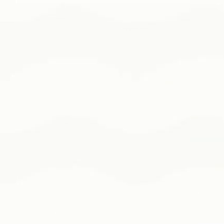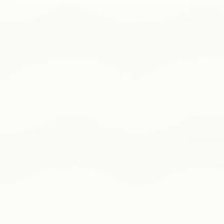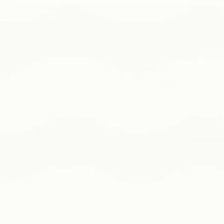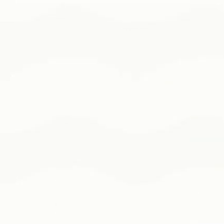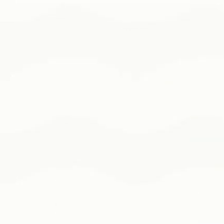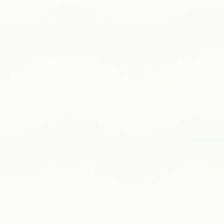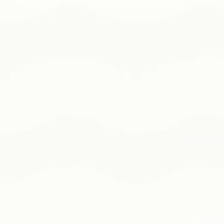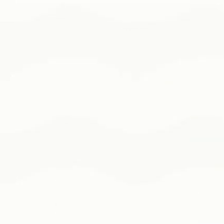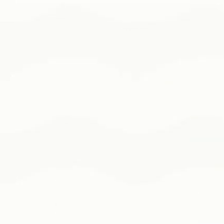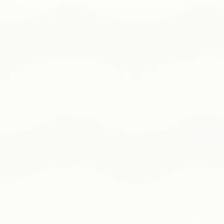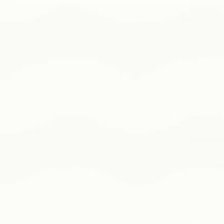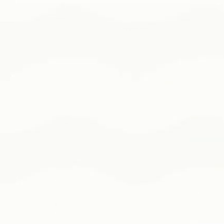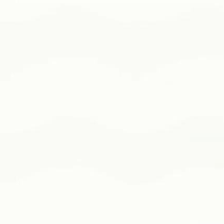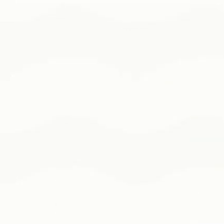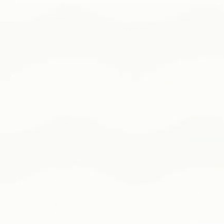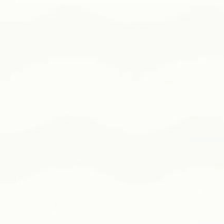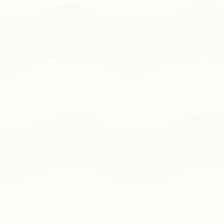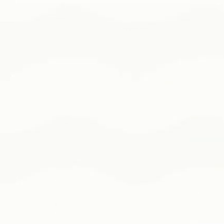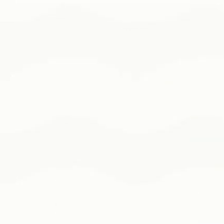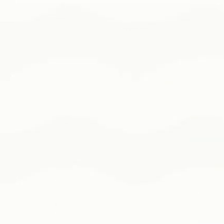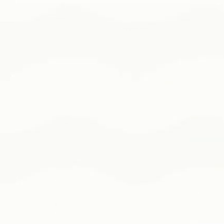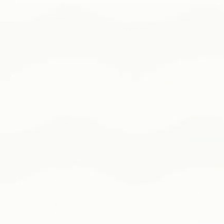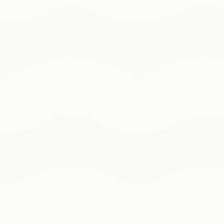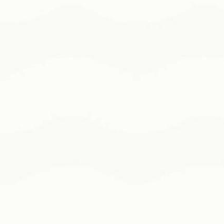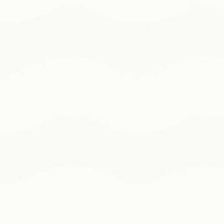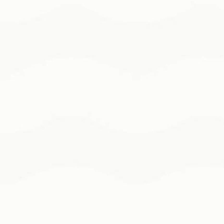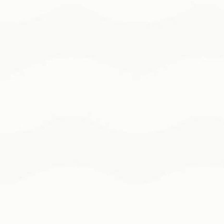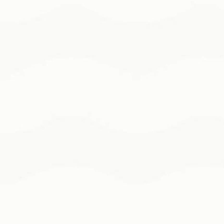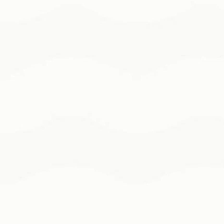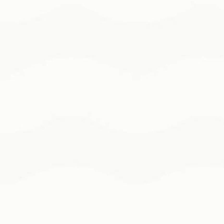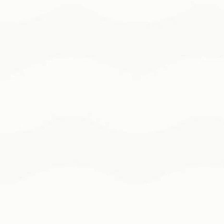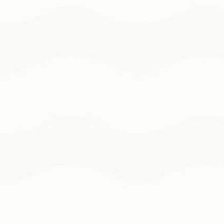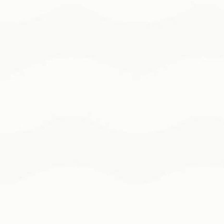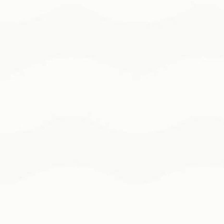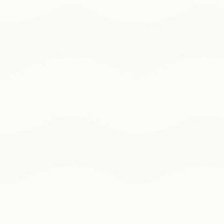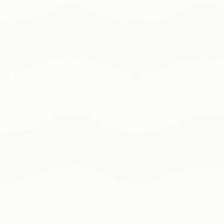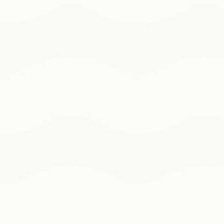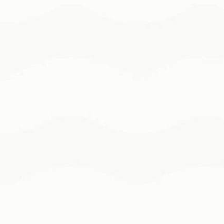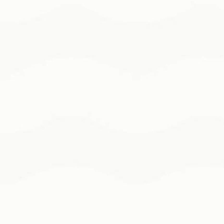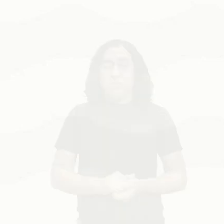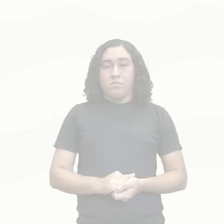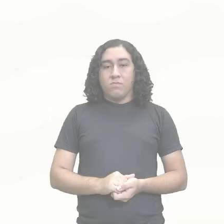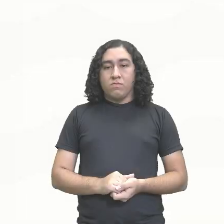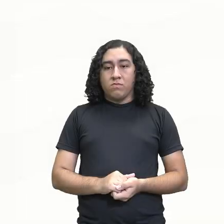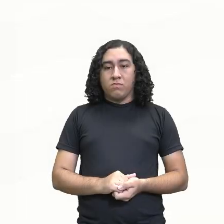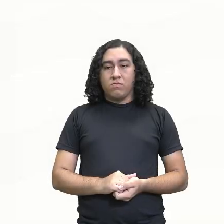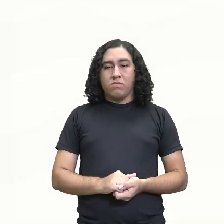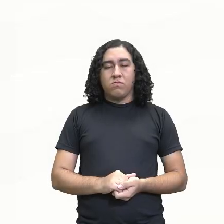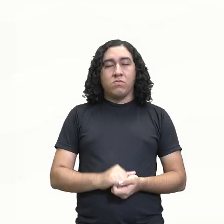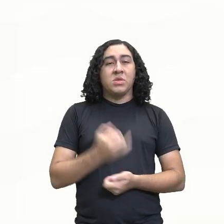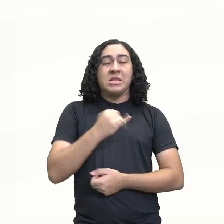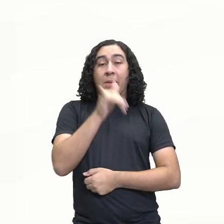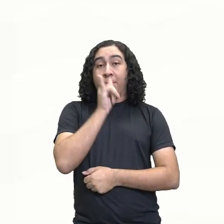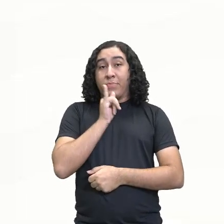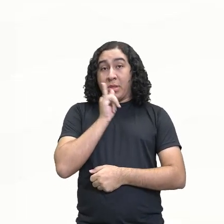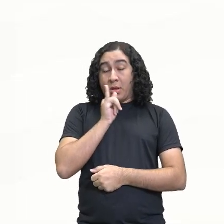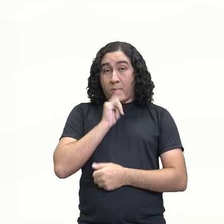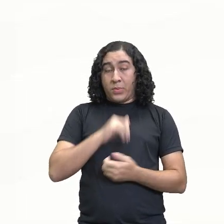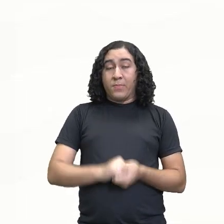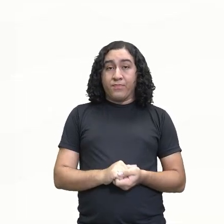Então, se o seno de x é igual a y, se para qualquer valor de x nós teremos um valor em